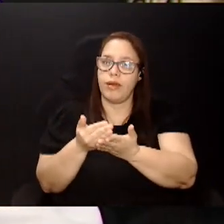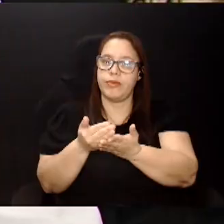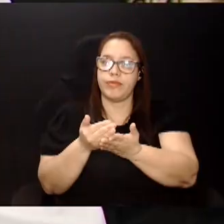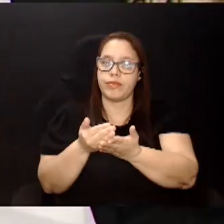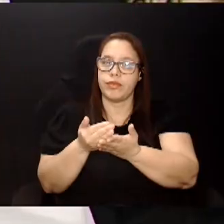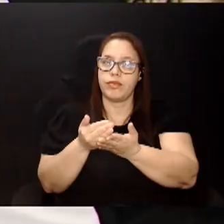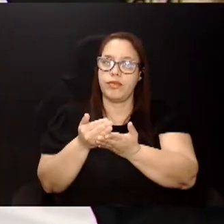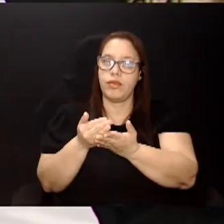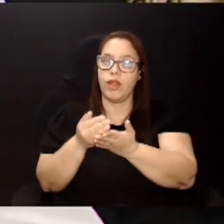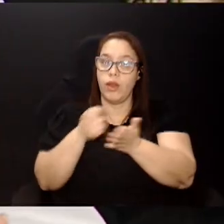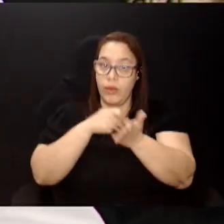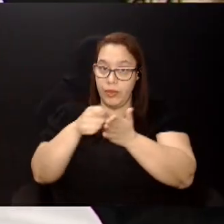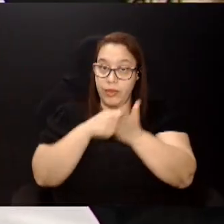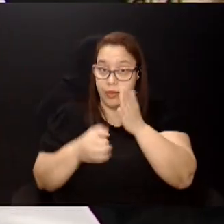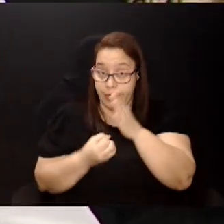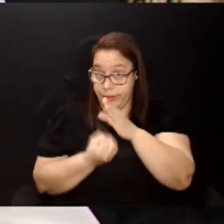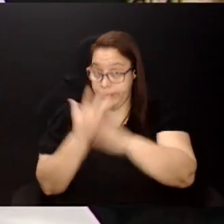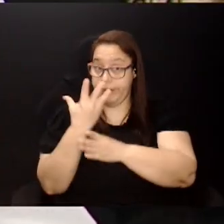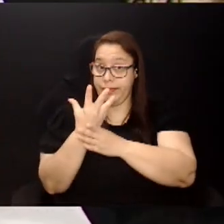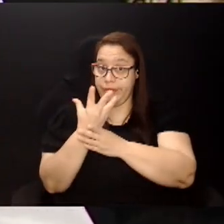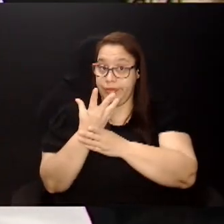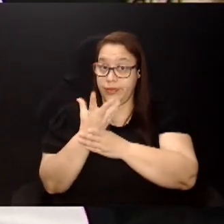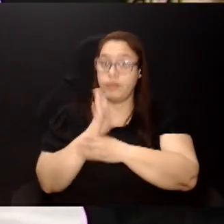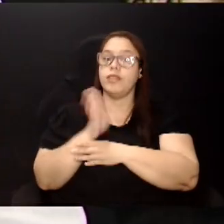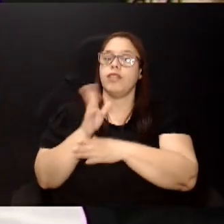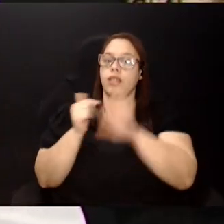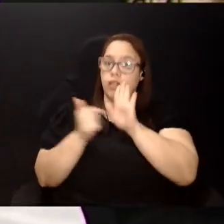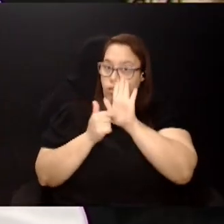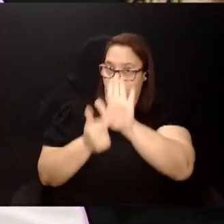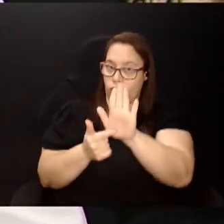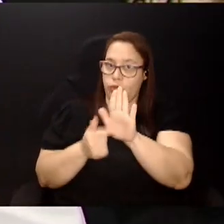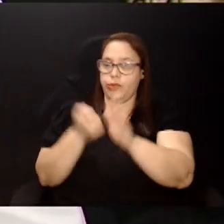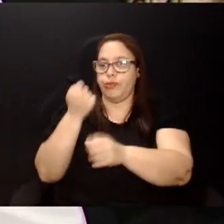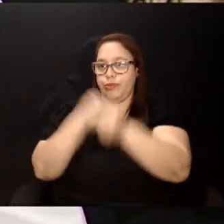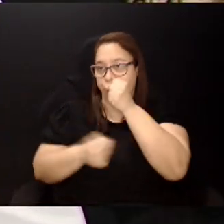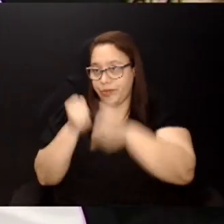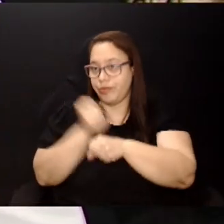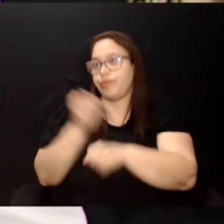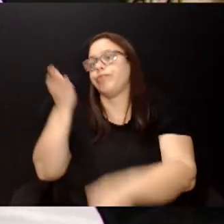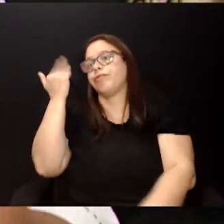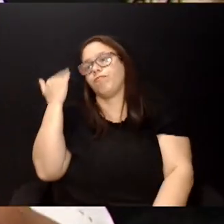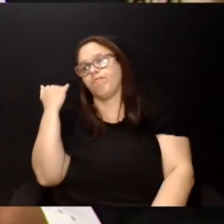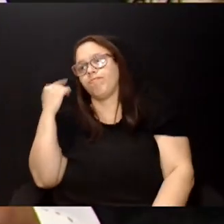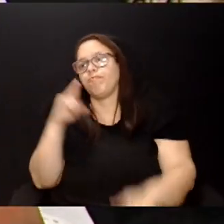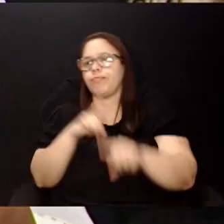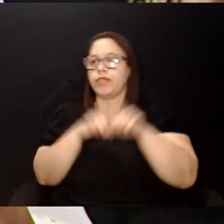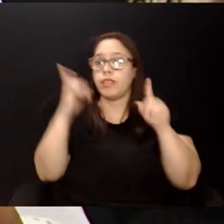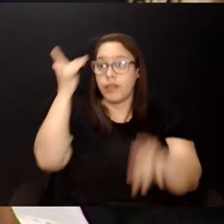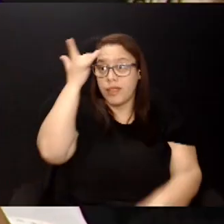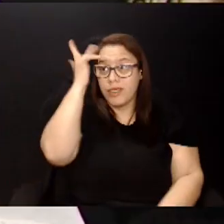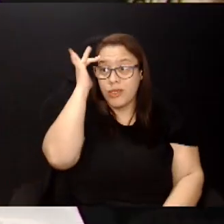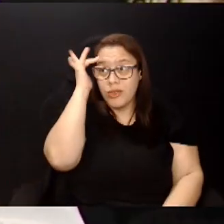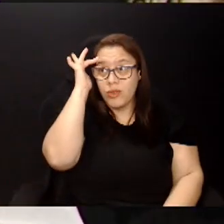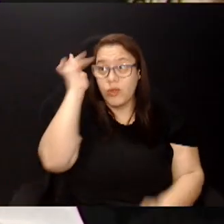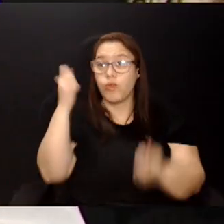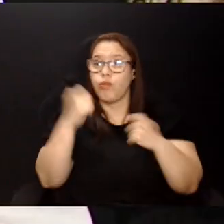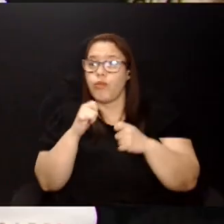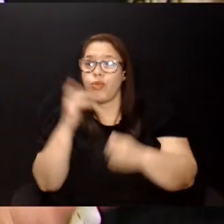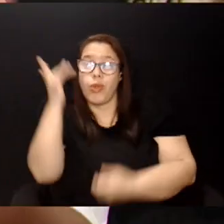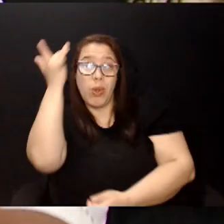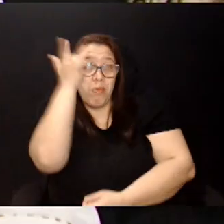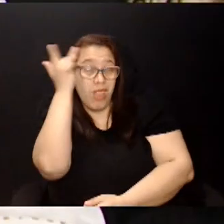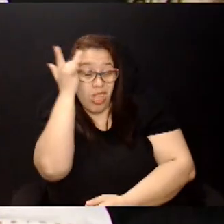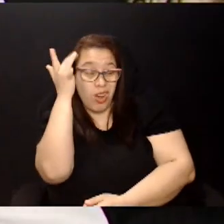editora foi fundada. Já tinha levado essa proposta alguns anos atrás, mas acho que ainda a editora precisava amadurecer um pouco